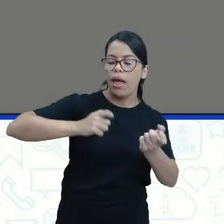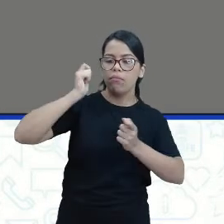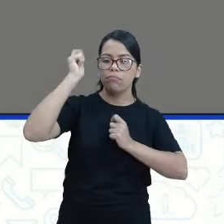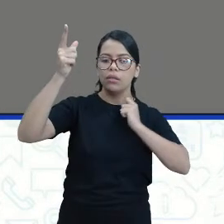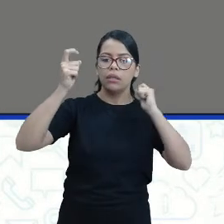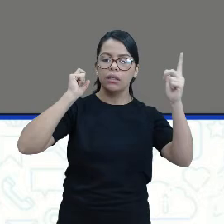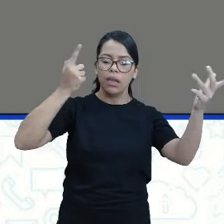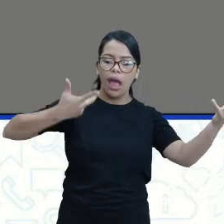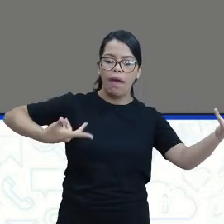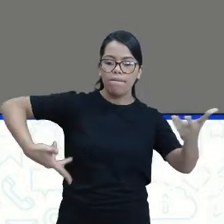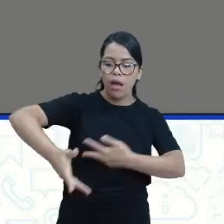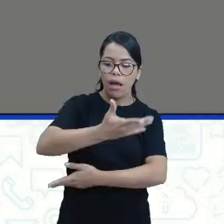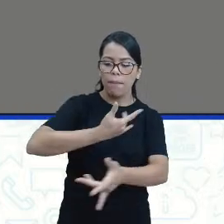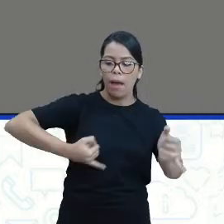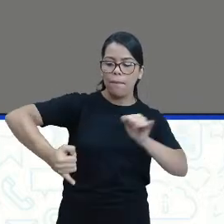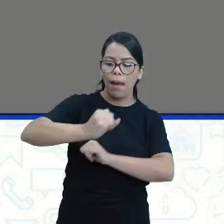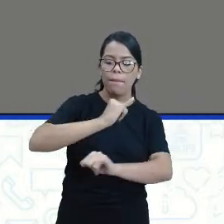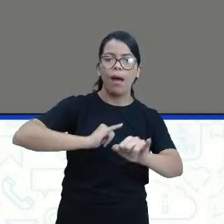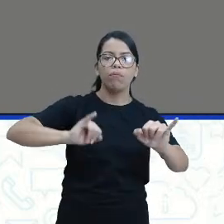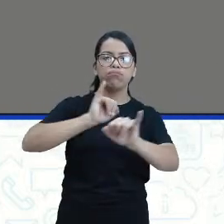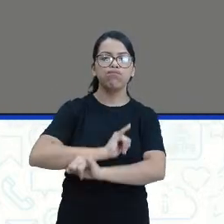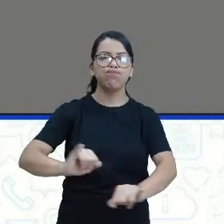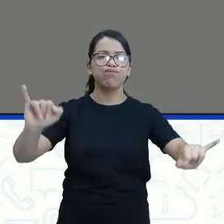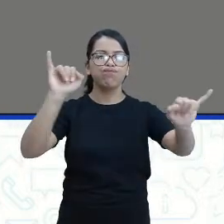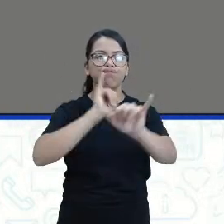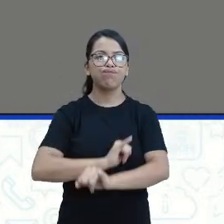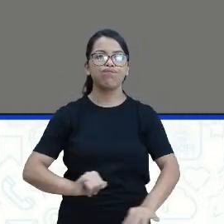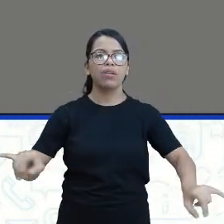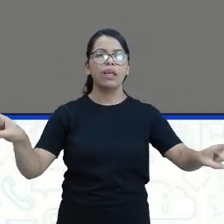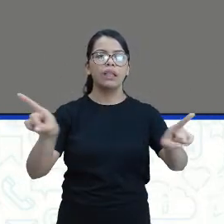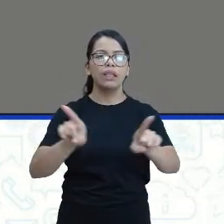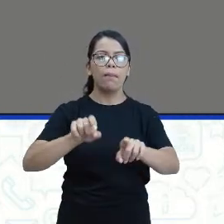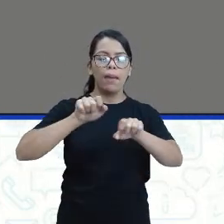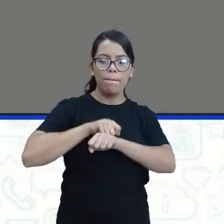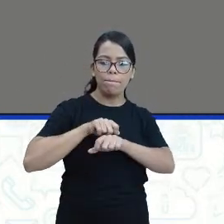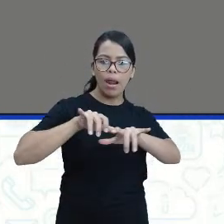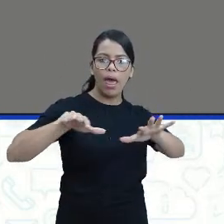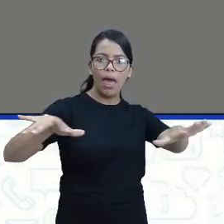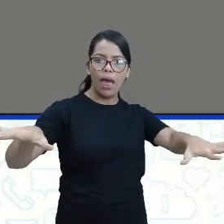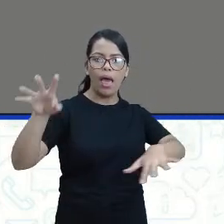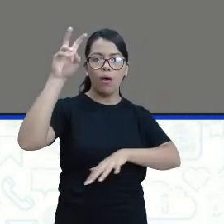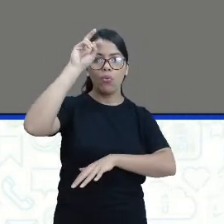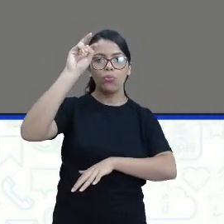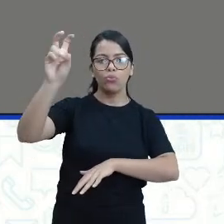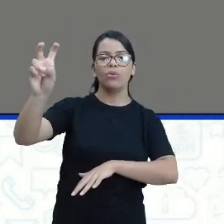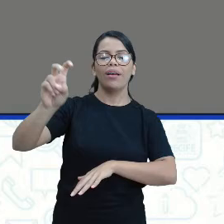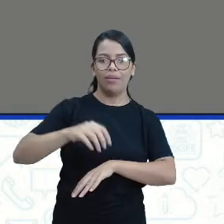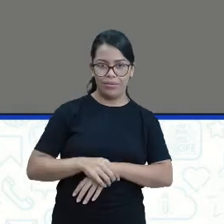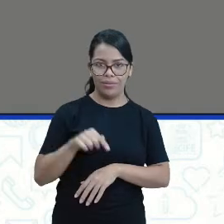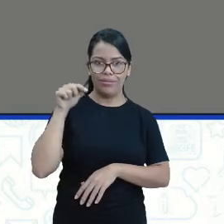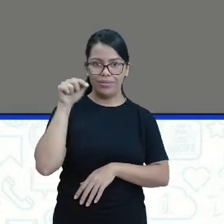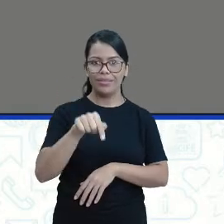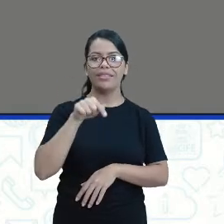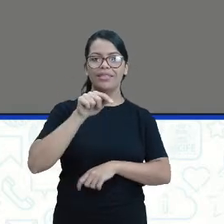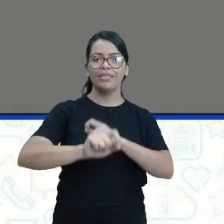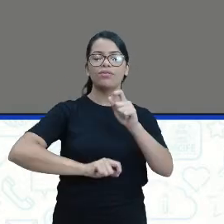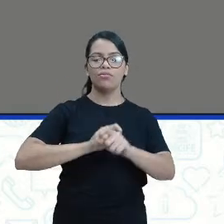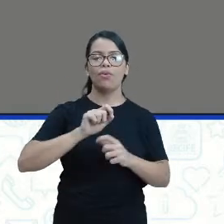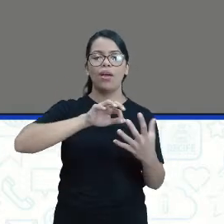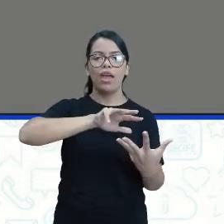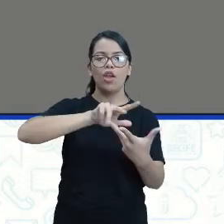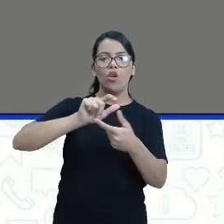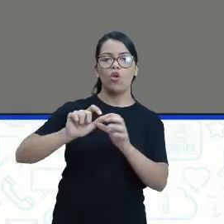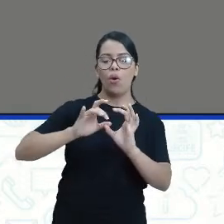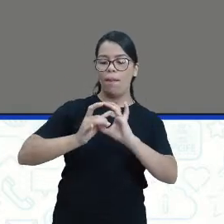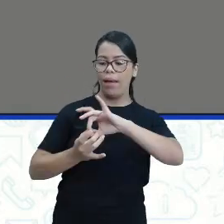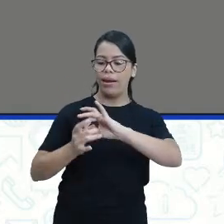informações, disseminação da agricultura. Isso é globalização. Tá? Isso é a globalização. Tá? Então,